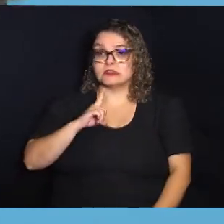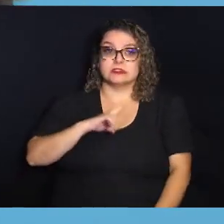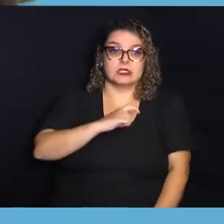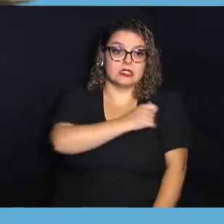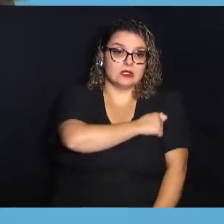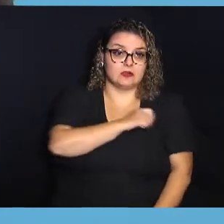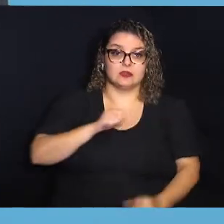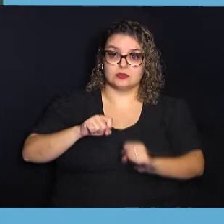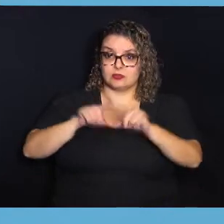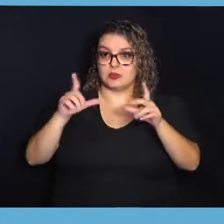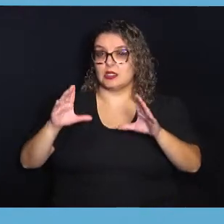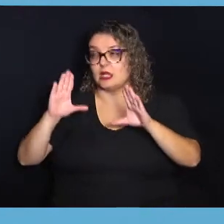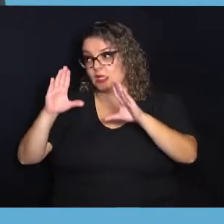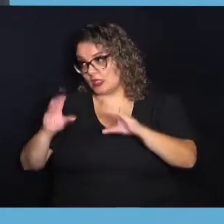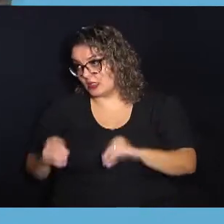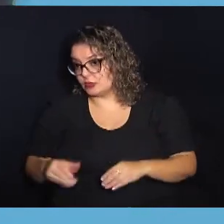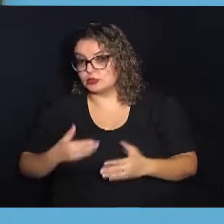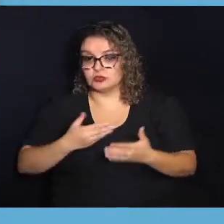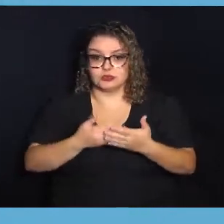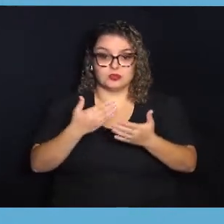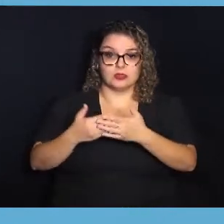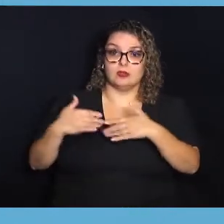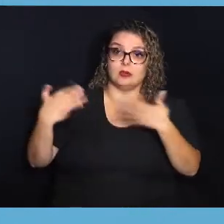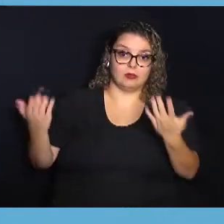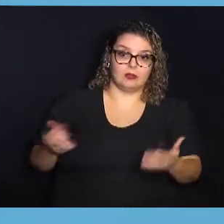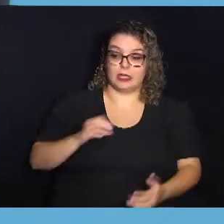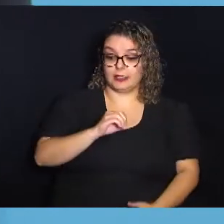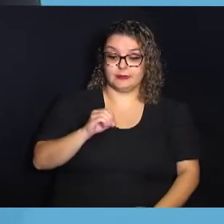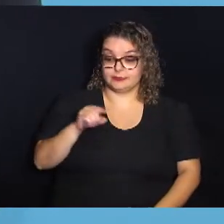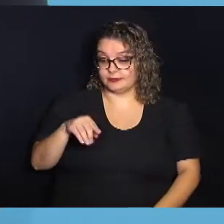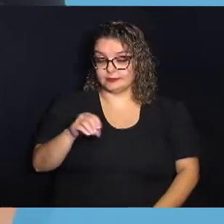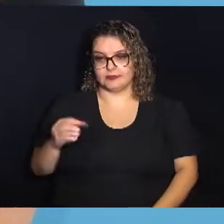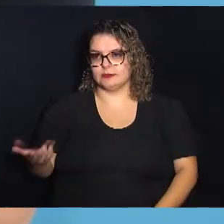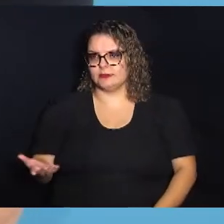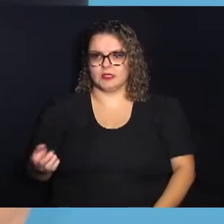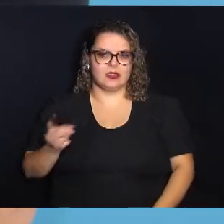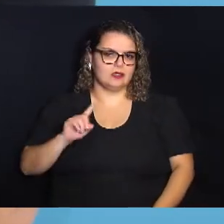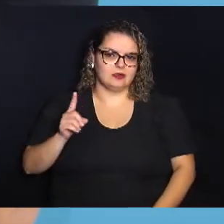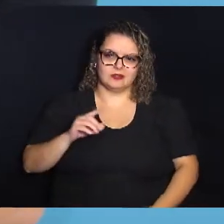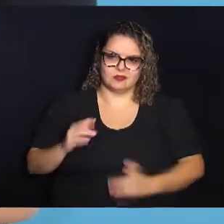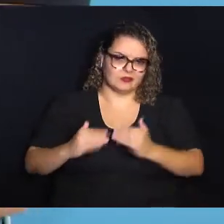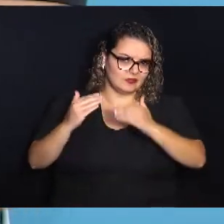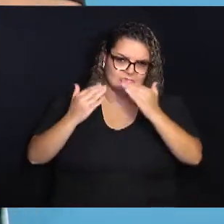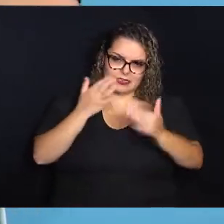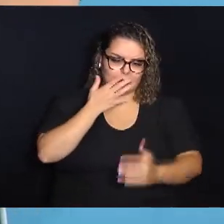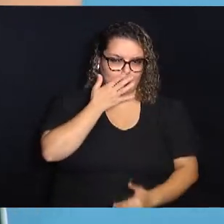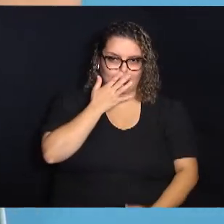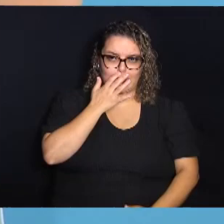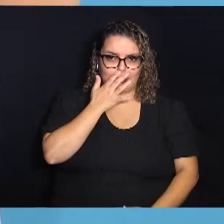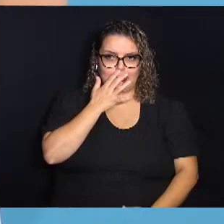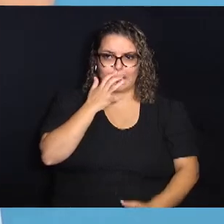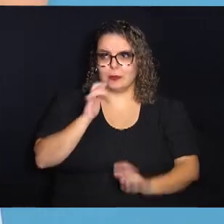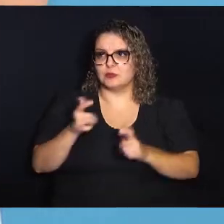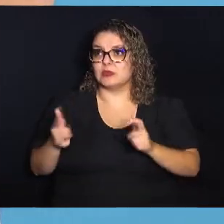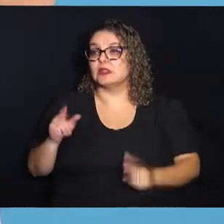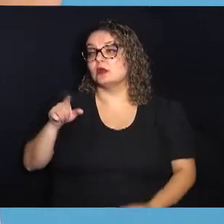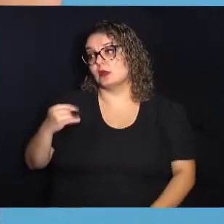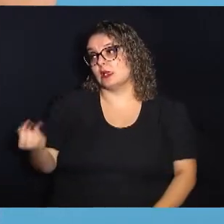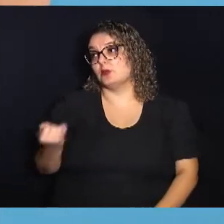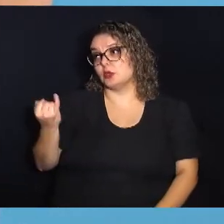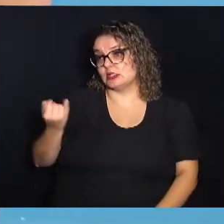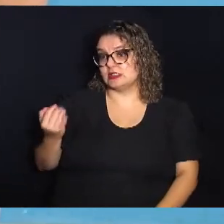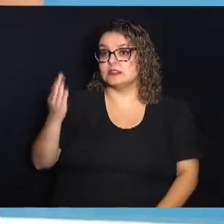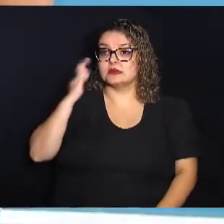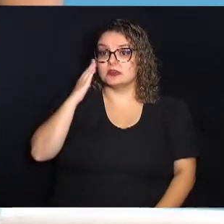logo pela manhã, à noite, né? Estudar até meia-noite, às vezes, né? Isso não vai ser produtivo. Então é interessante saber qual